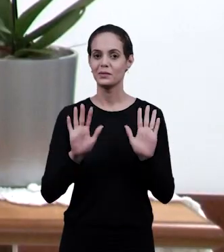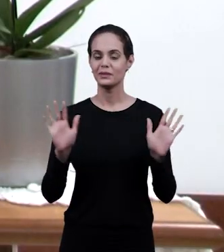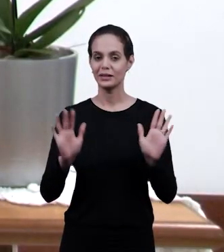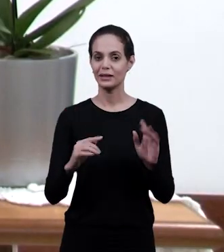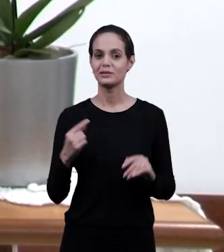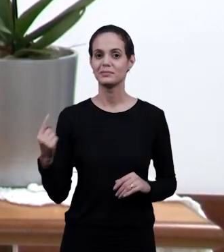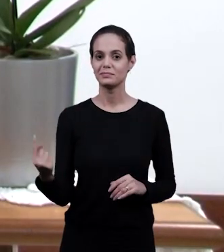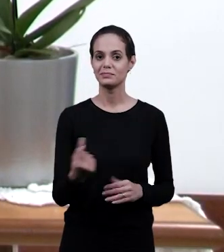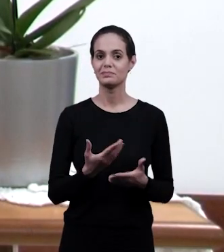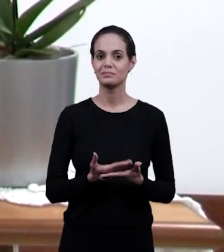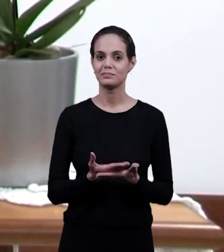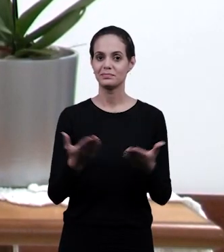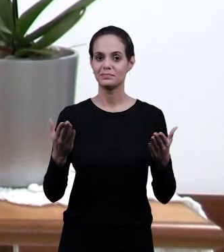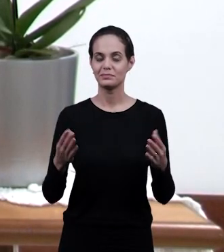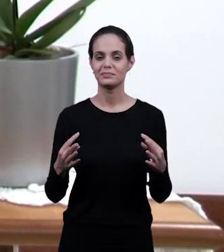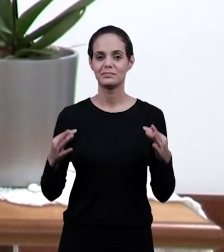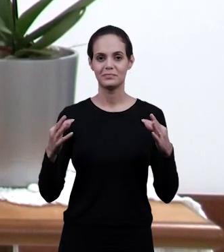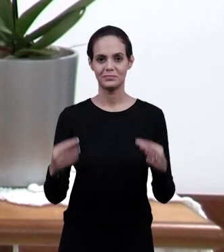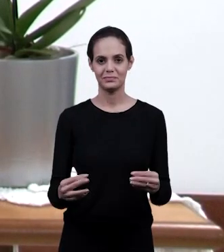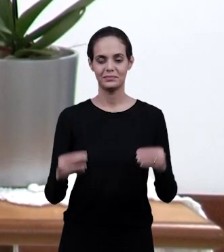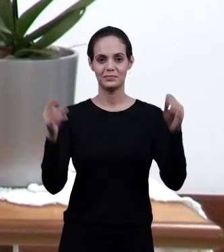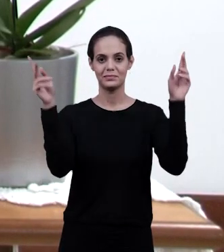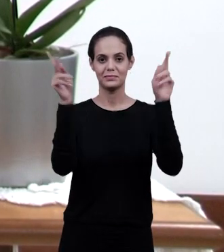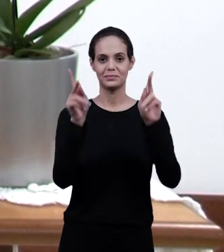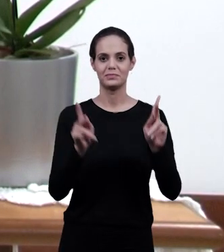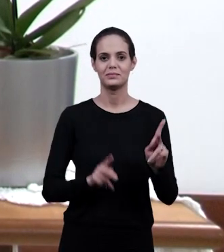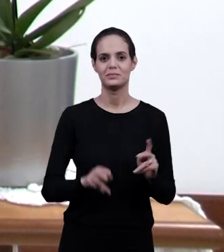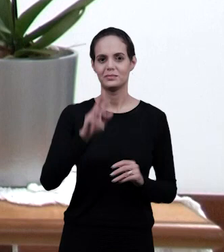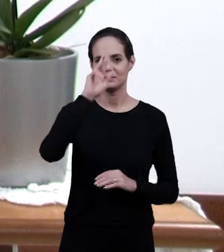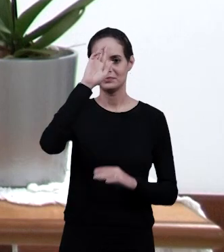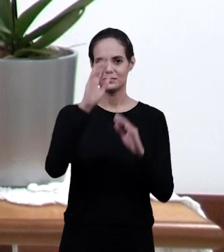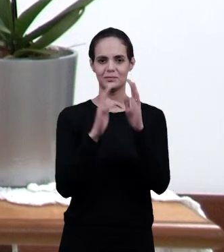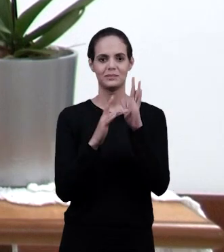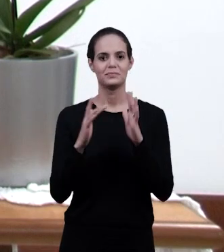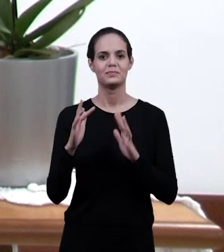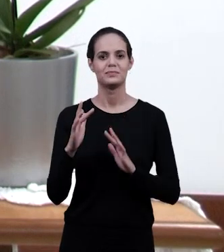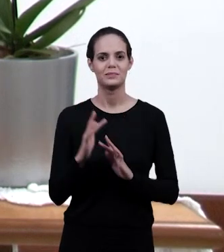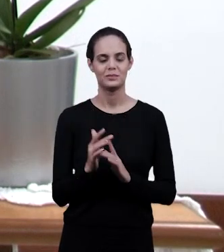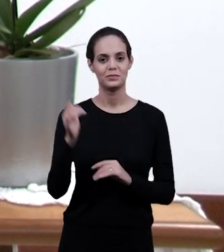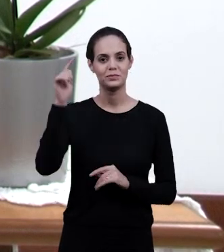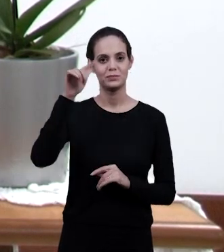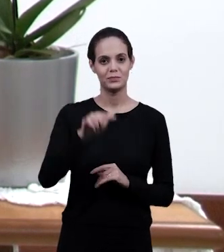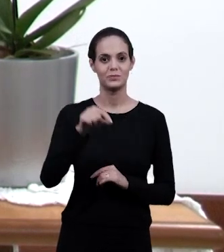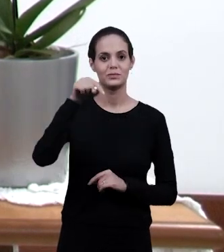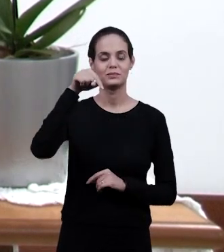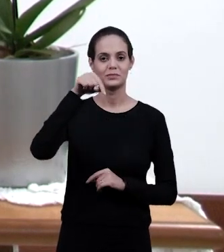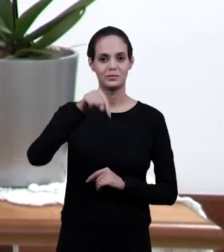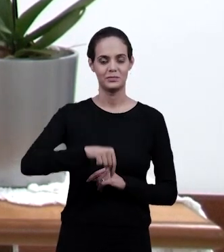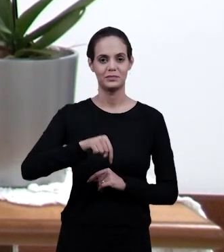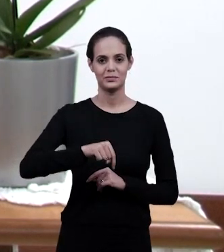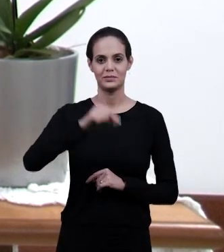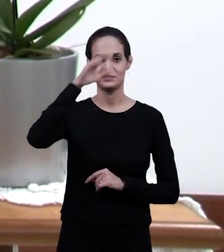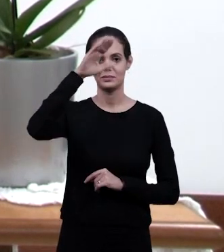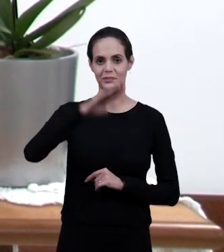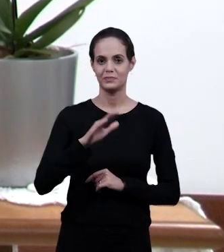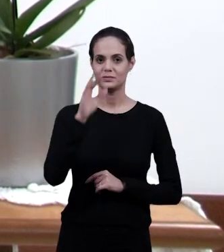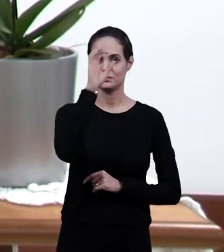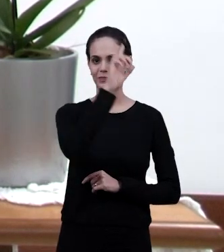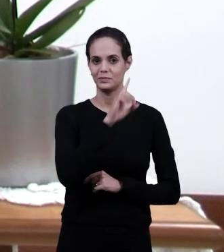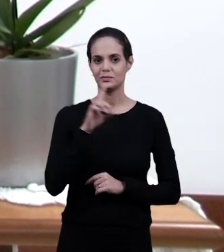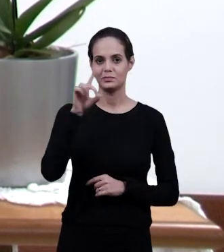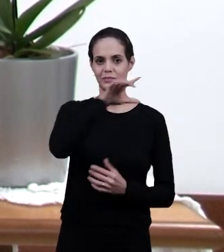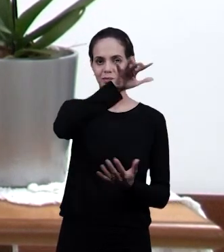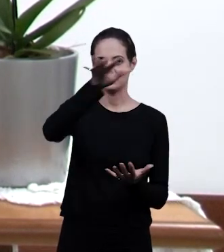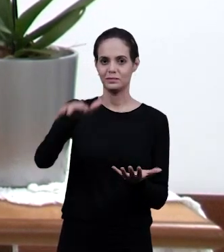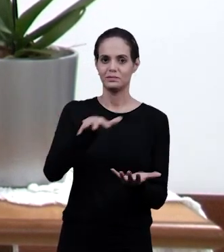Olá, irmãos, nós saudamos a todos com a paz do Senhor Jesus. Mais uma vez, a nossa tarde de domingo para as transmissões